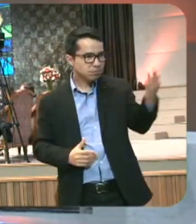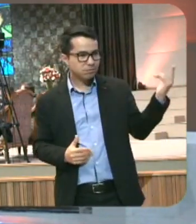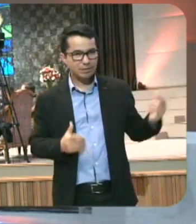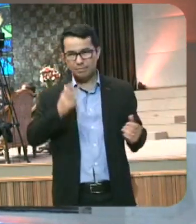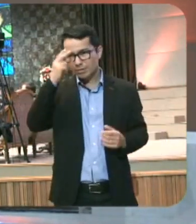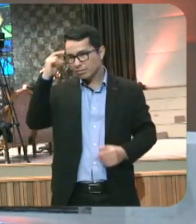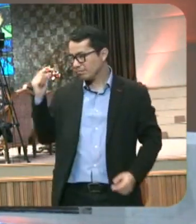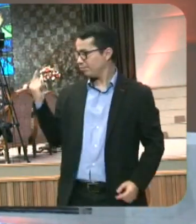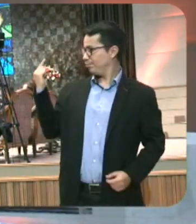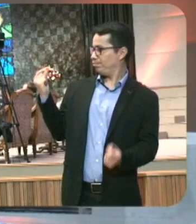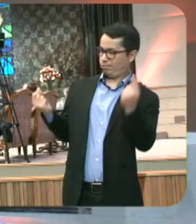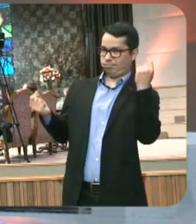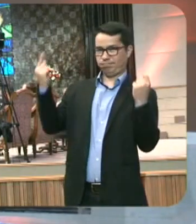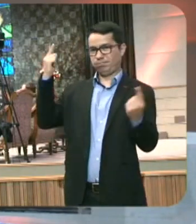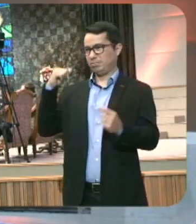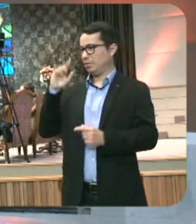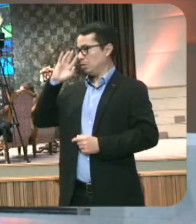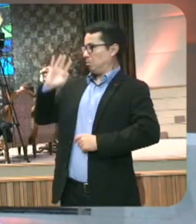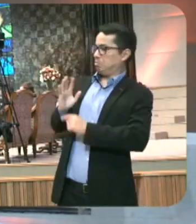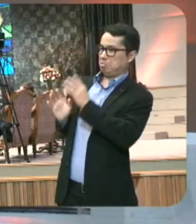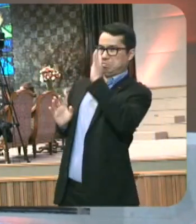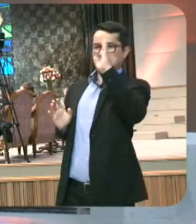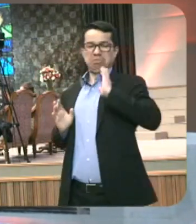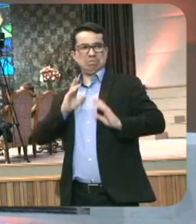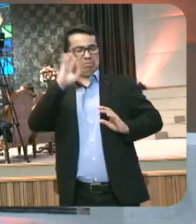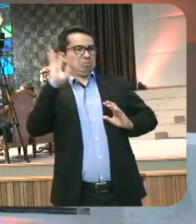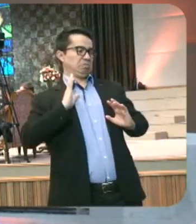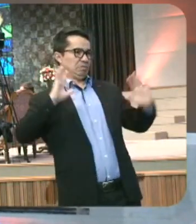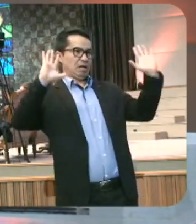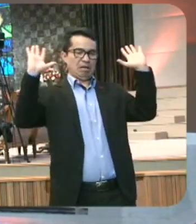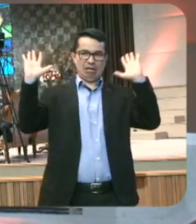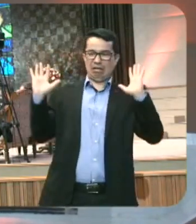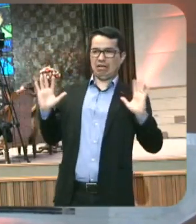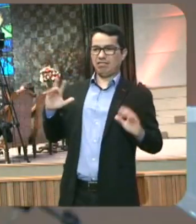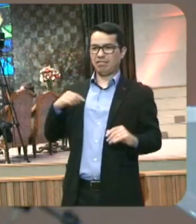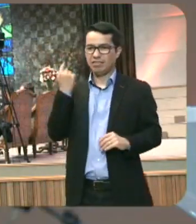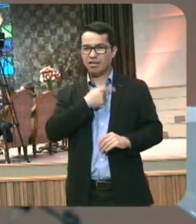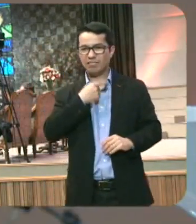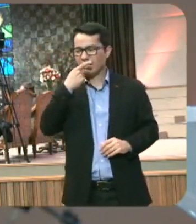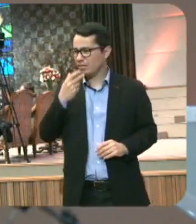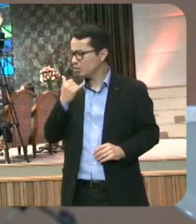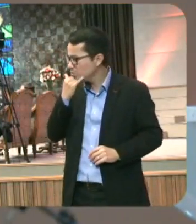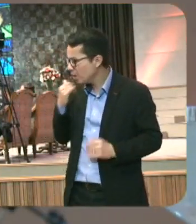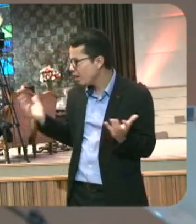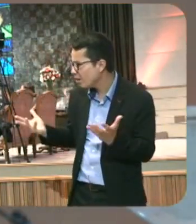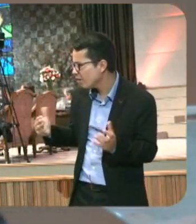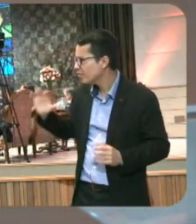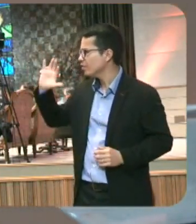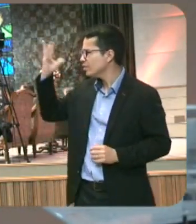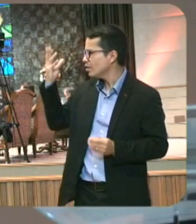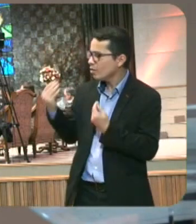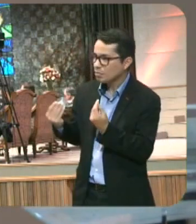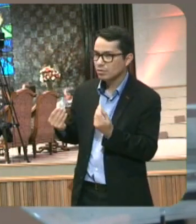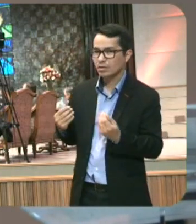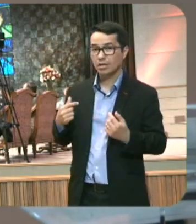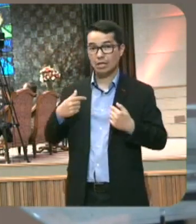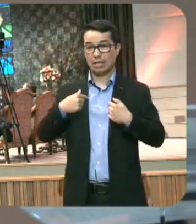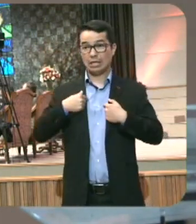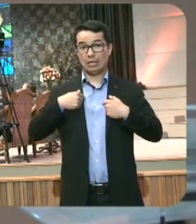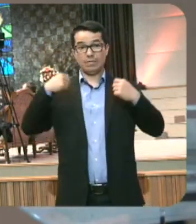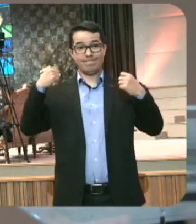nós, guerreiam contra nós, e a gente diz: e agora? O que vai ser? Então nessa hora eu tenho que